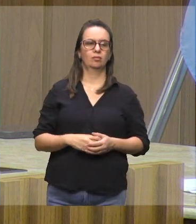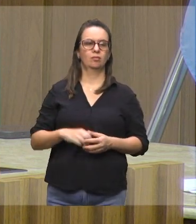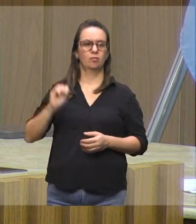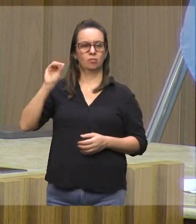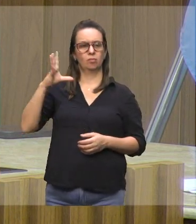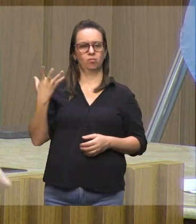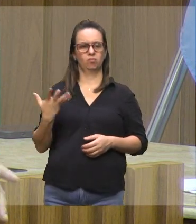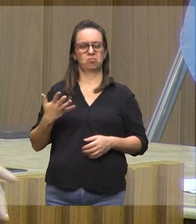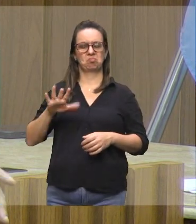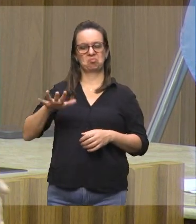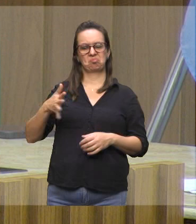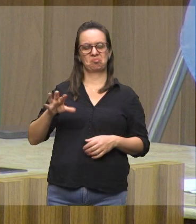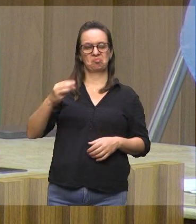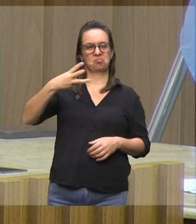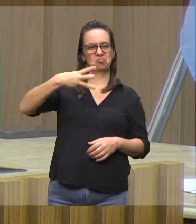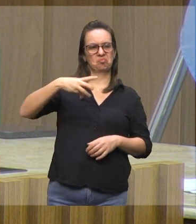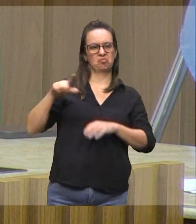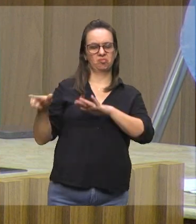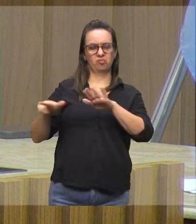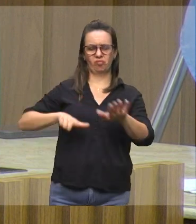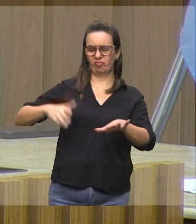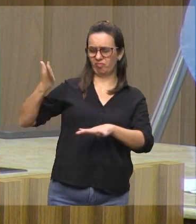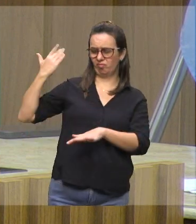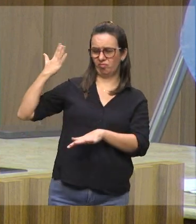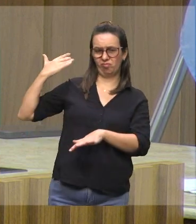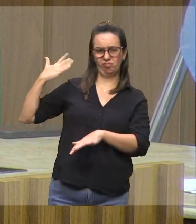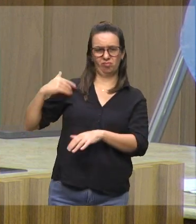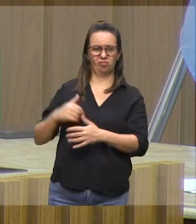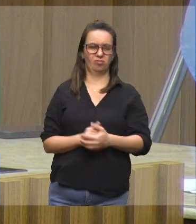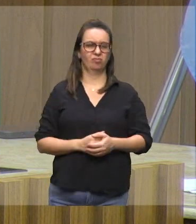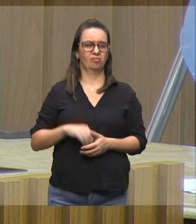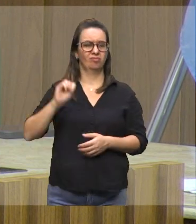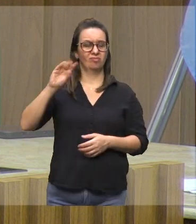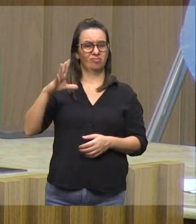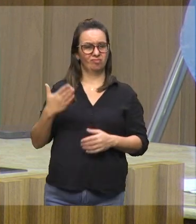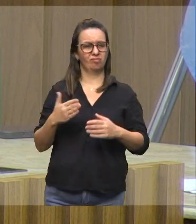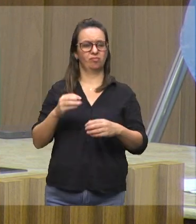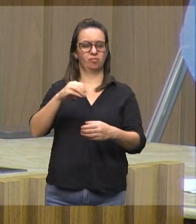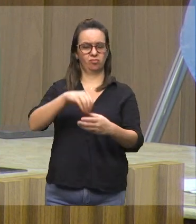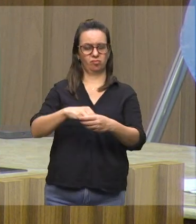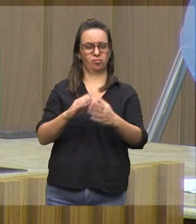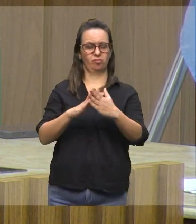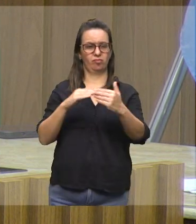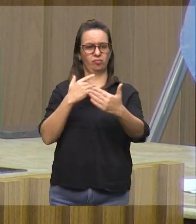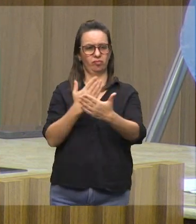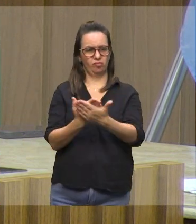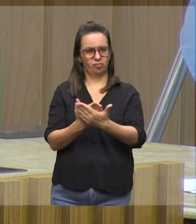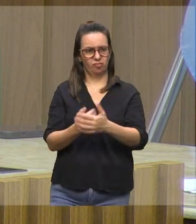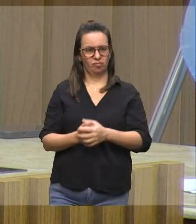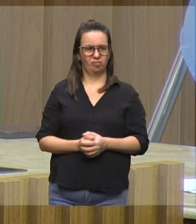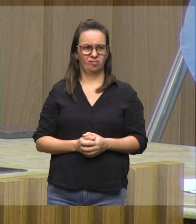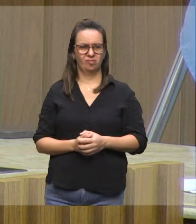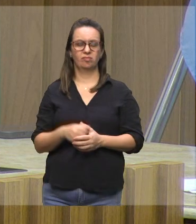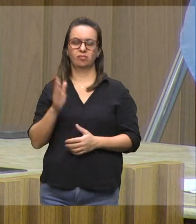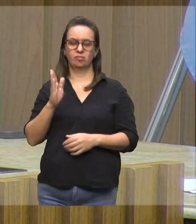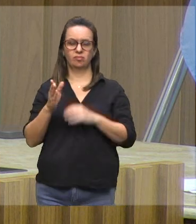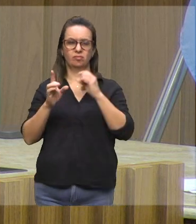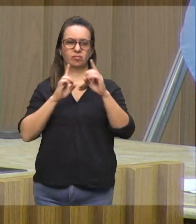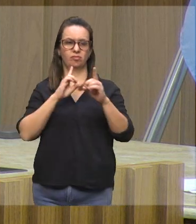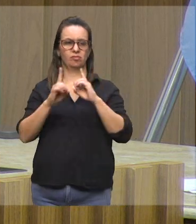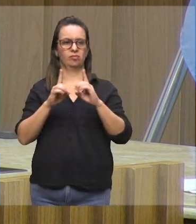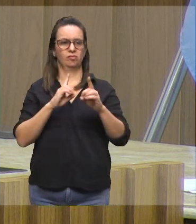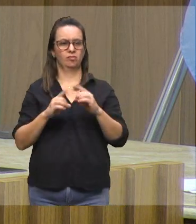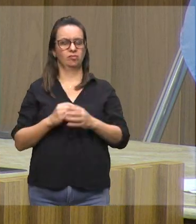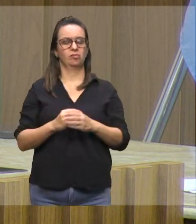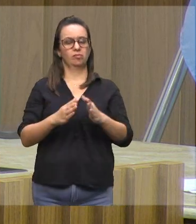atrás, algumas ocorrências acontecendo dentro das unidades escolares. Discutimos isso aqui na sessão passada e na sessão retrasada, quanto à questão da